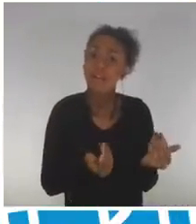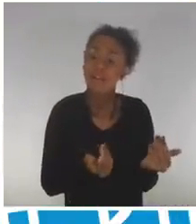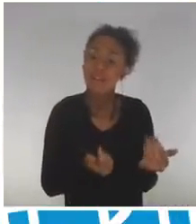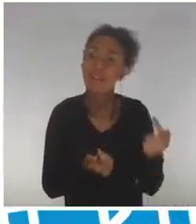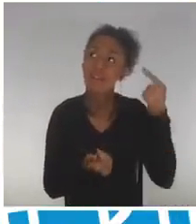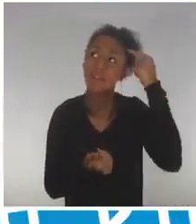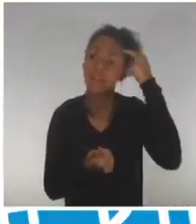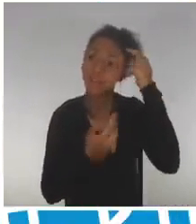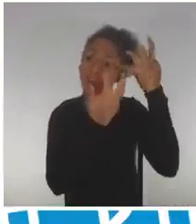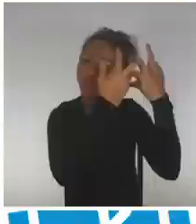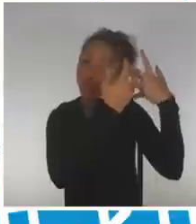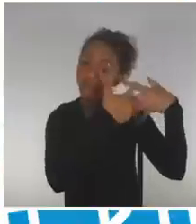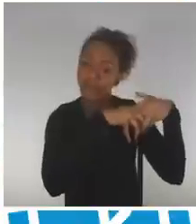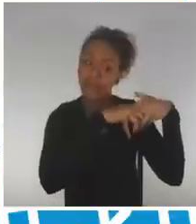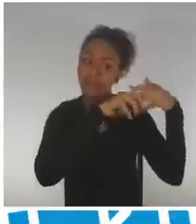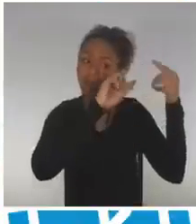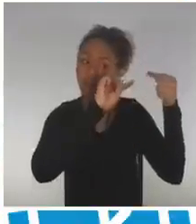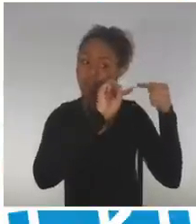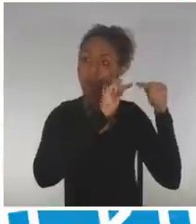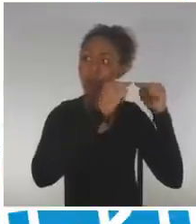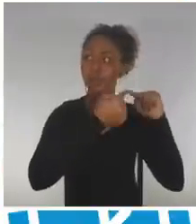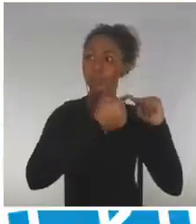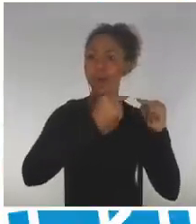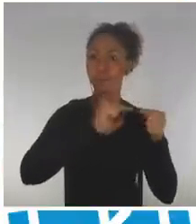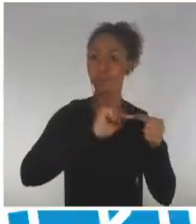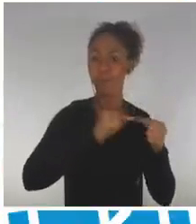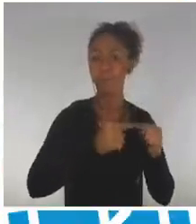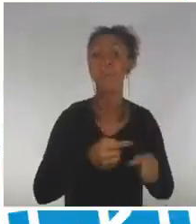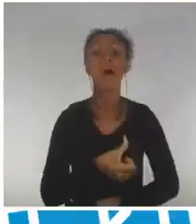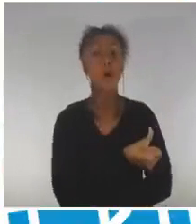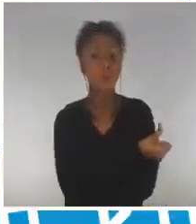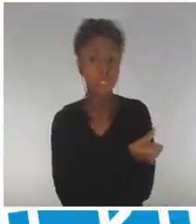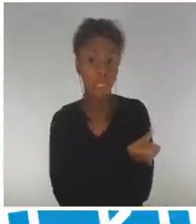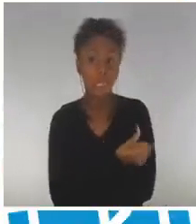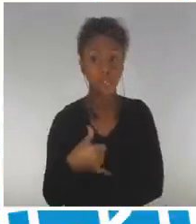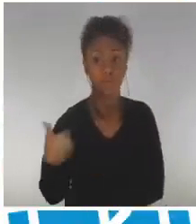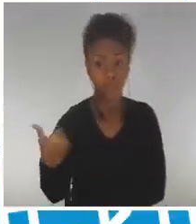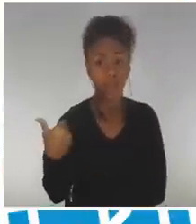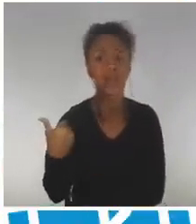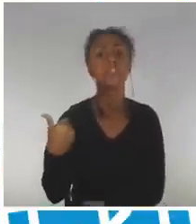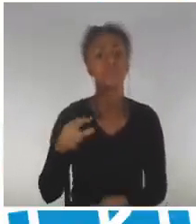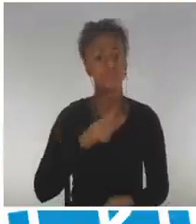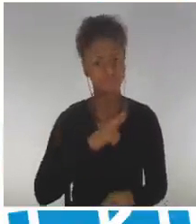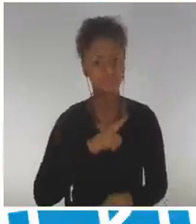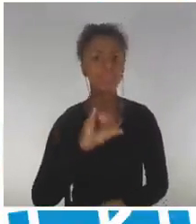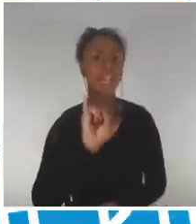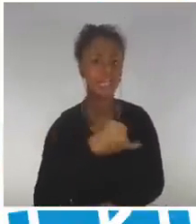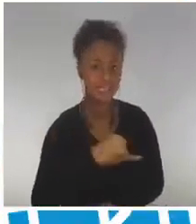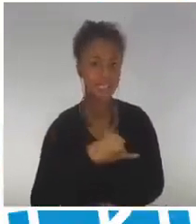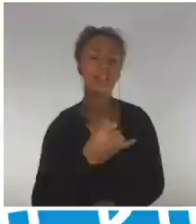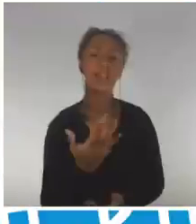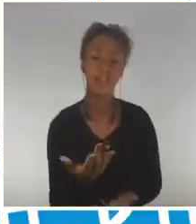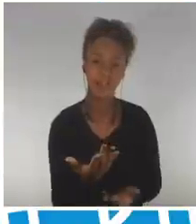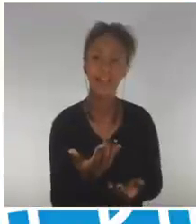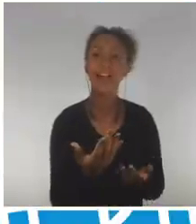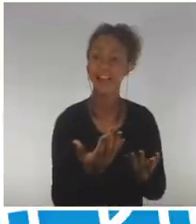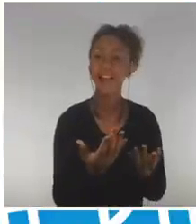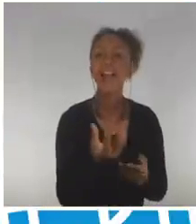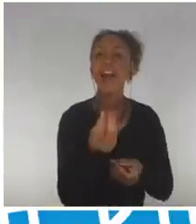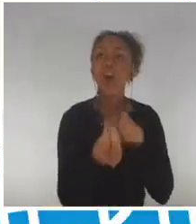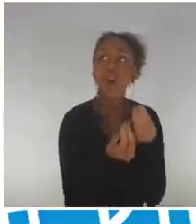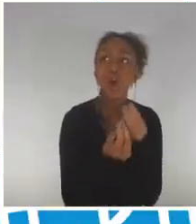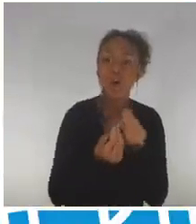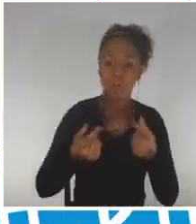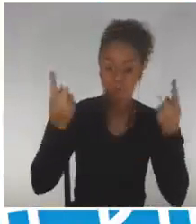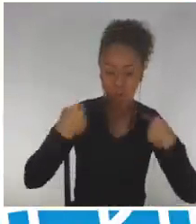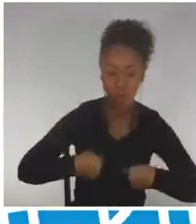uma transição, mas ele ainda não está, no 7º ano, acostumado a ter passado de um